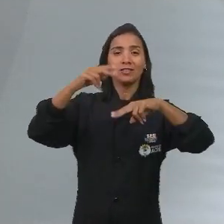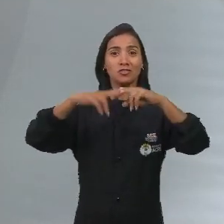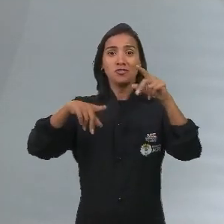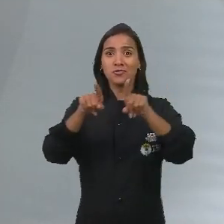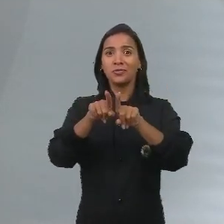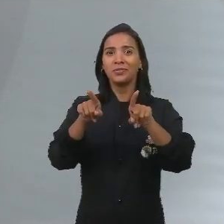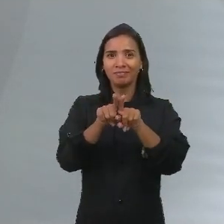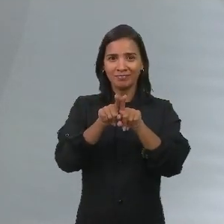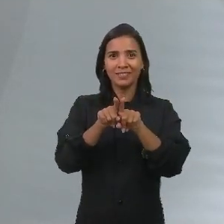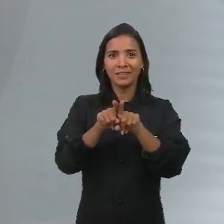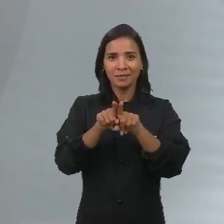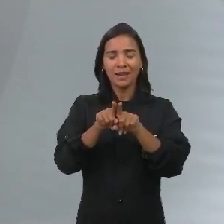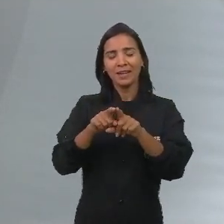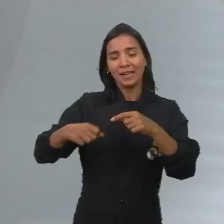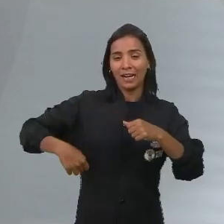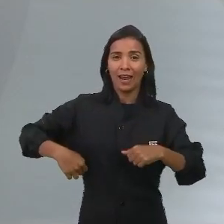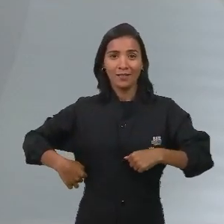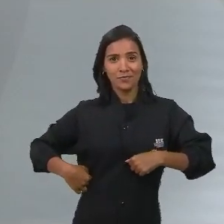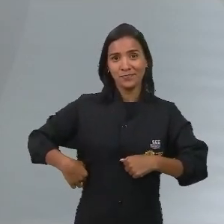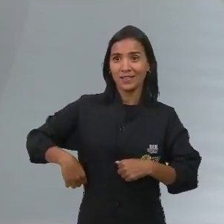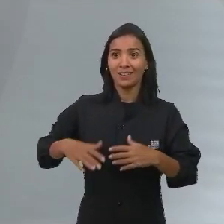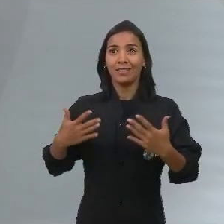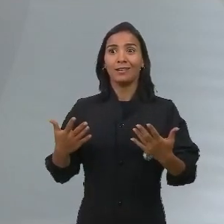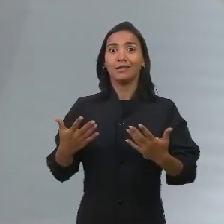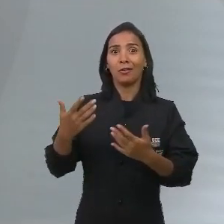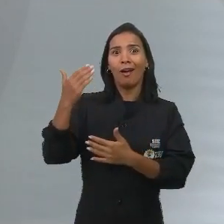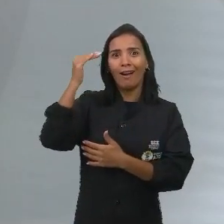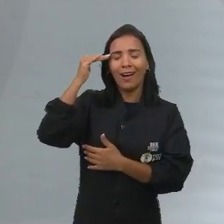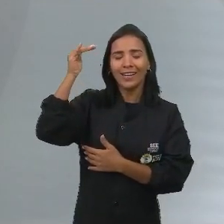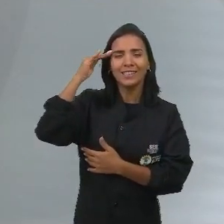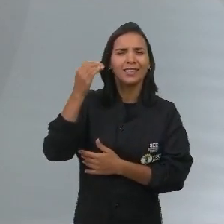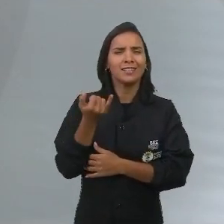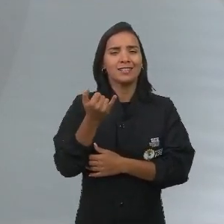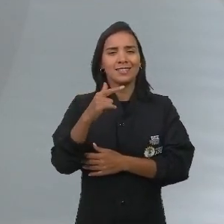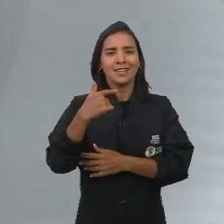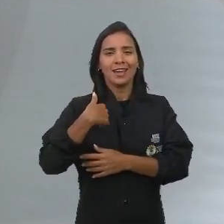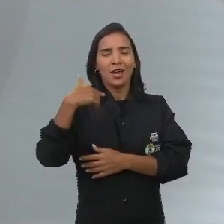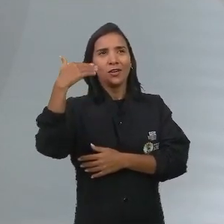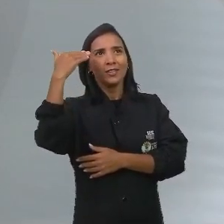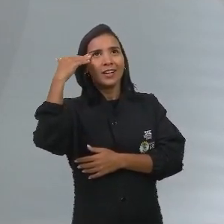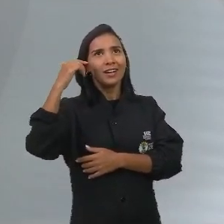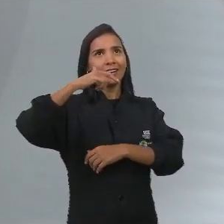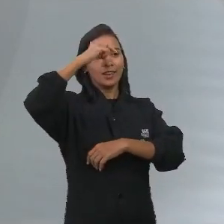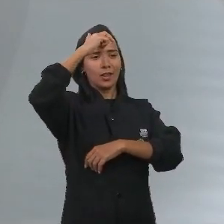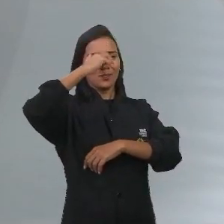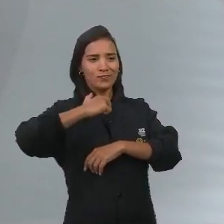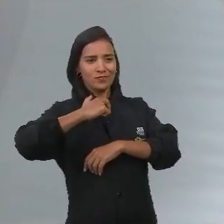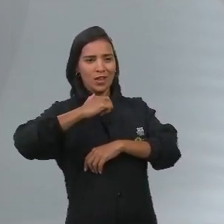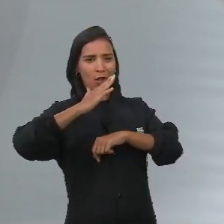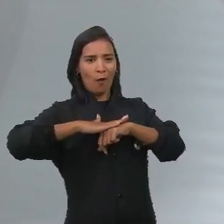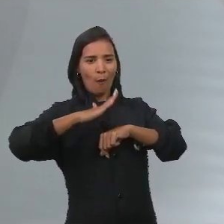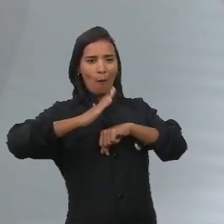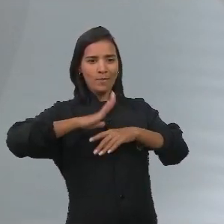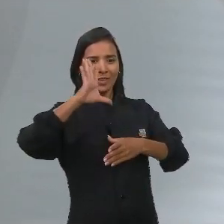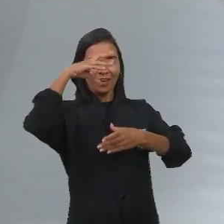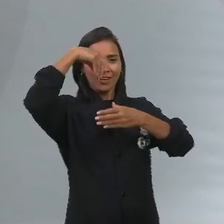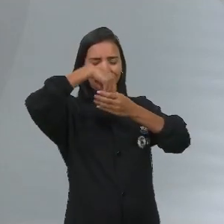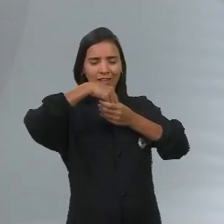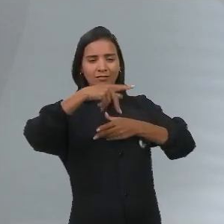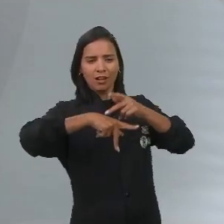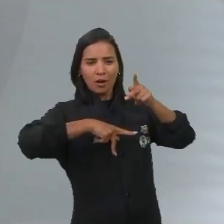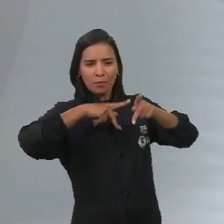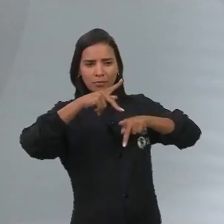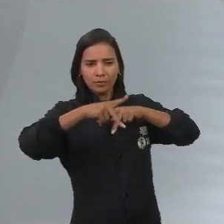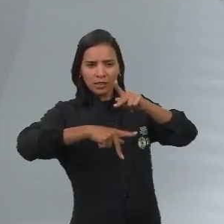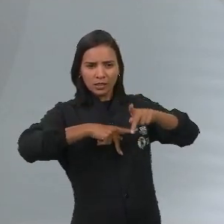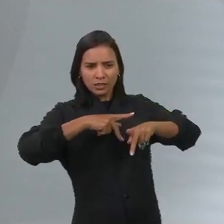entendo que a partir do momento em que eu me entendo e me entendo como indivíduo como parte de uma sociedade como